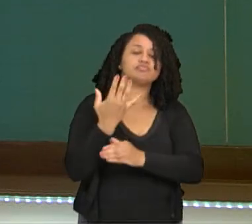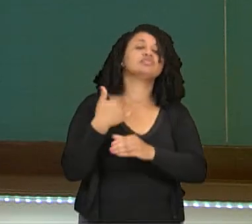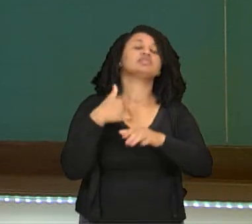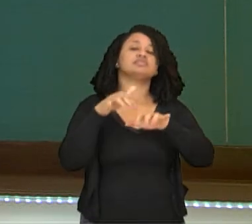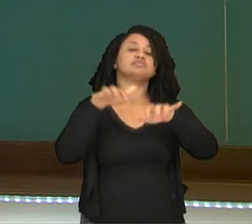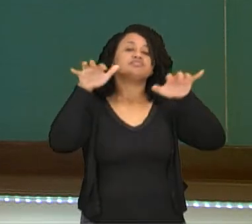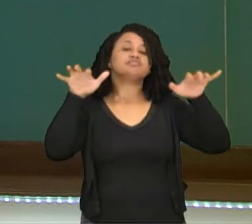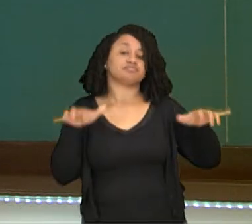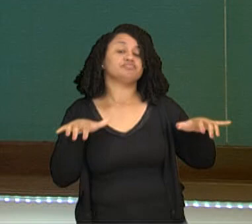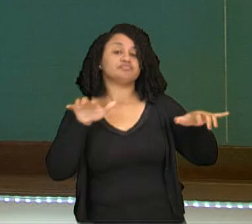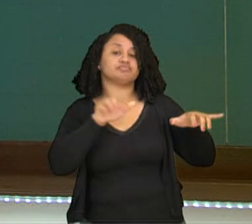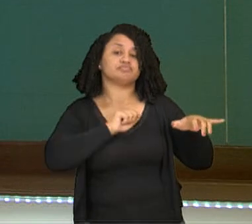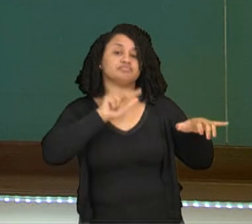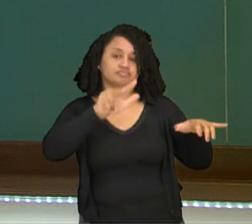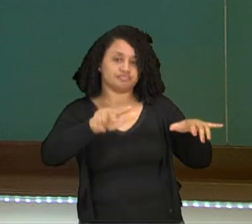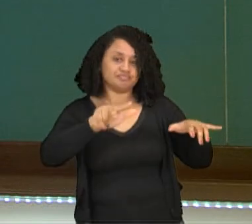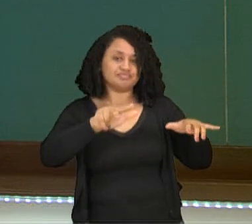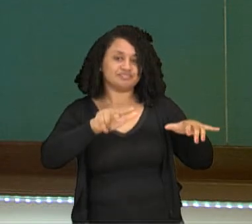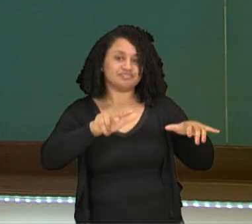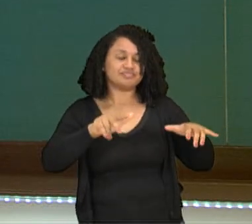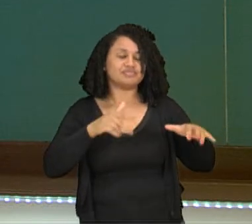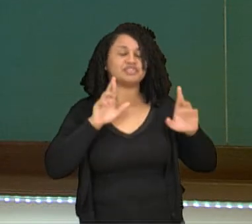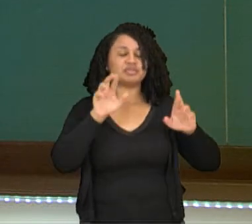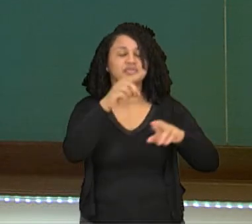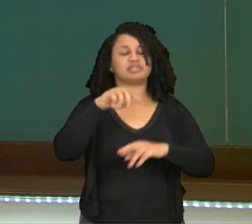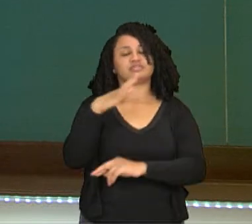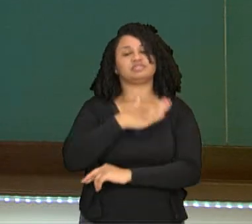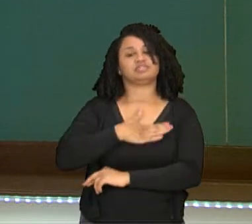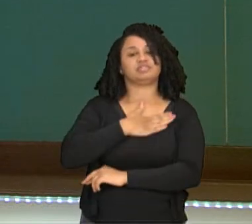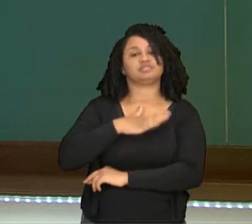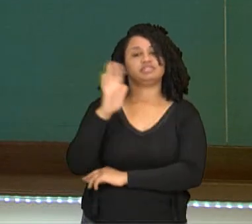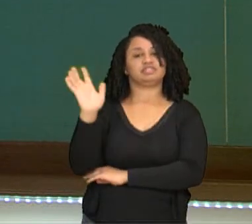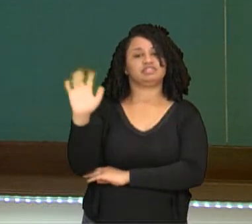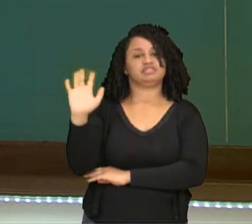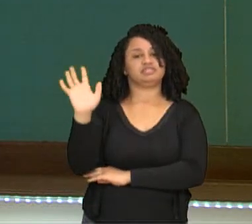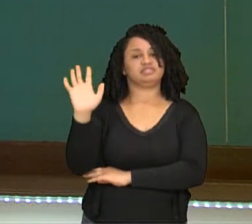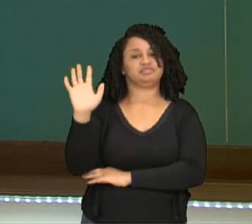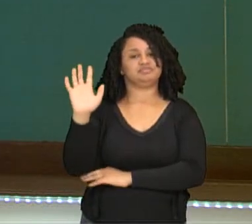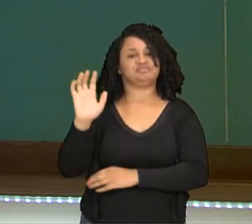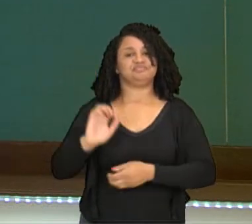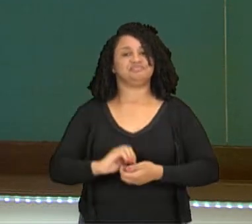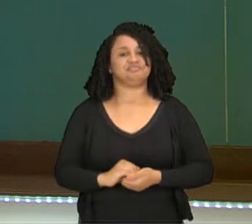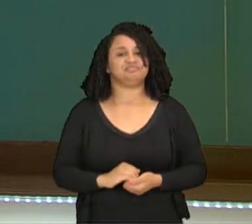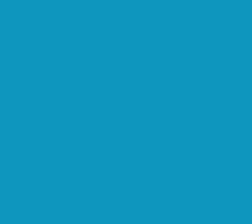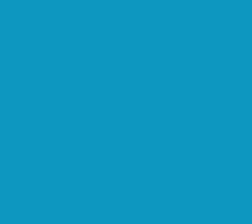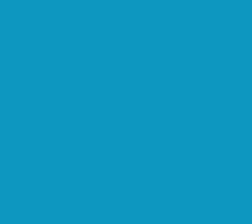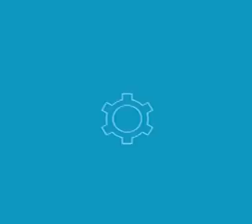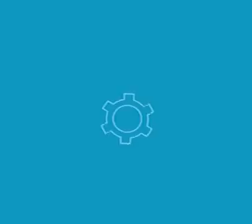formação da monarquia portuguesa. Espero que vocês tenham gostado. Até breve.